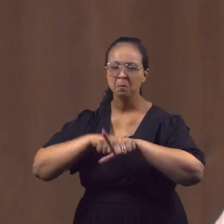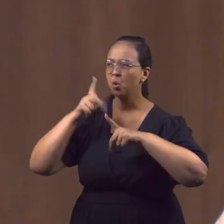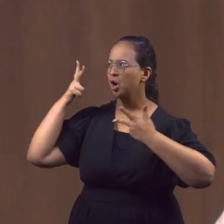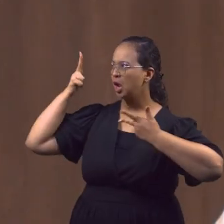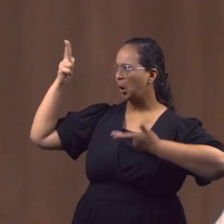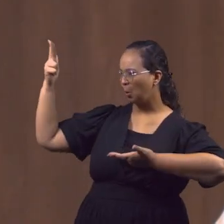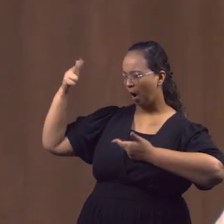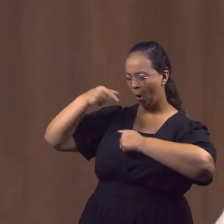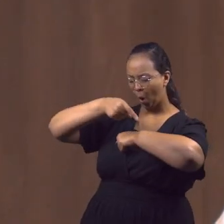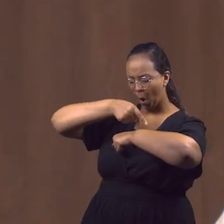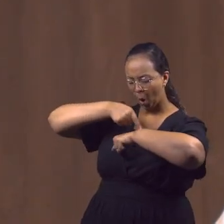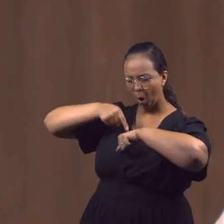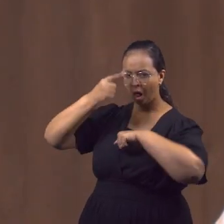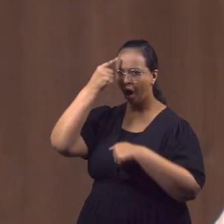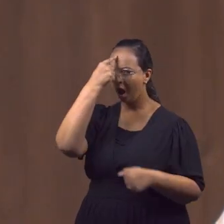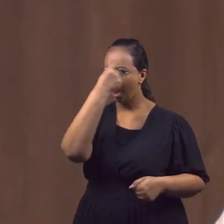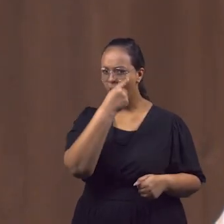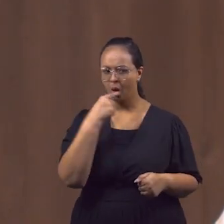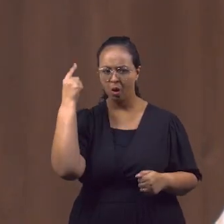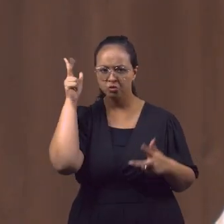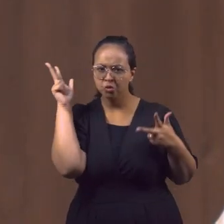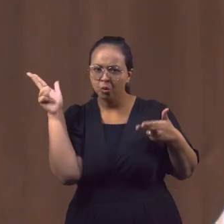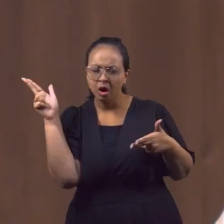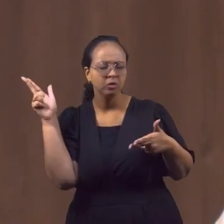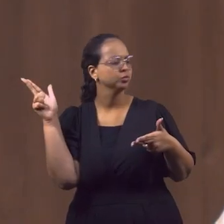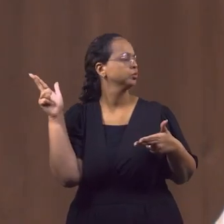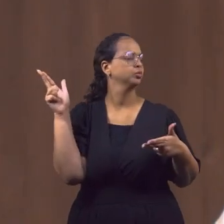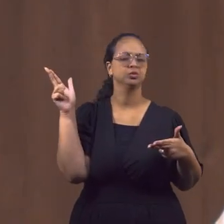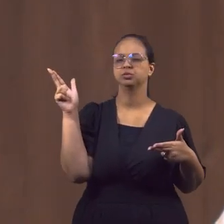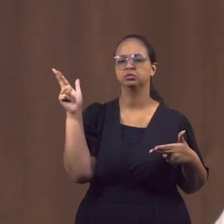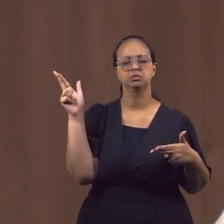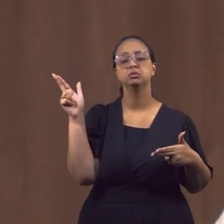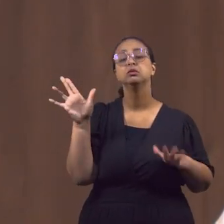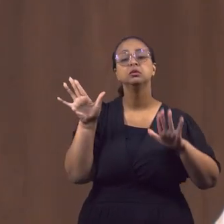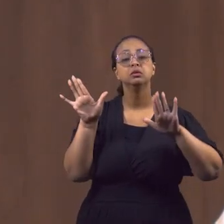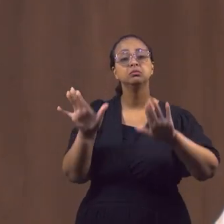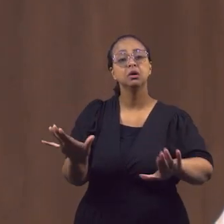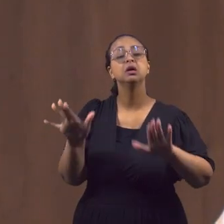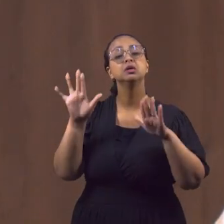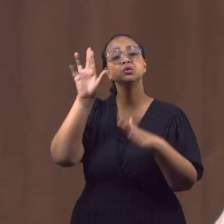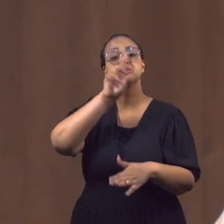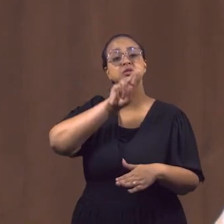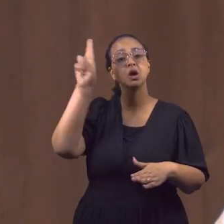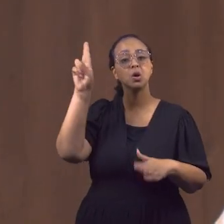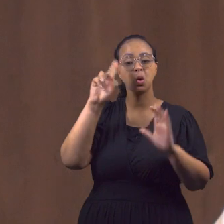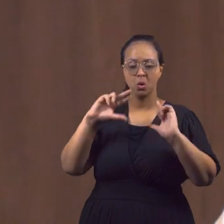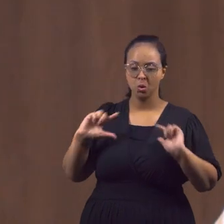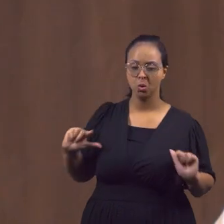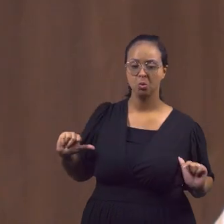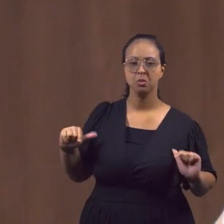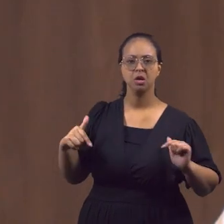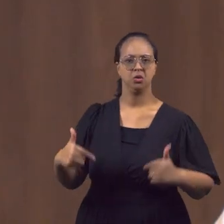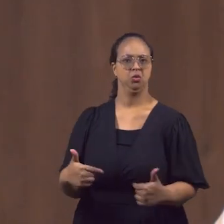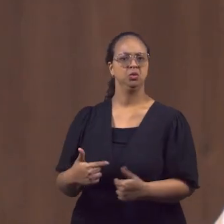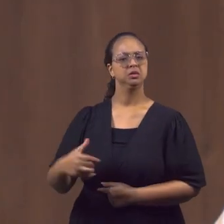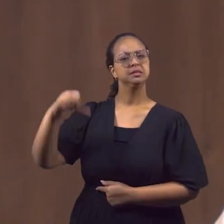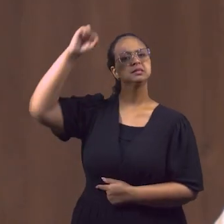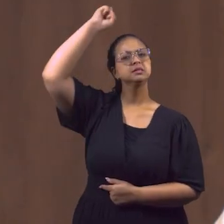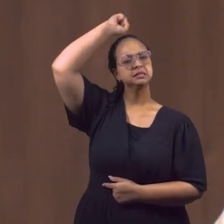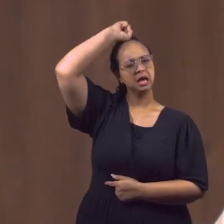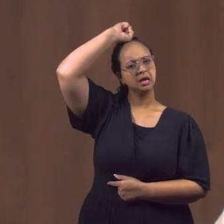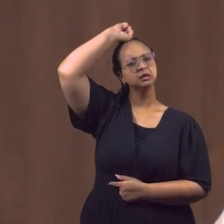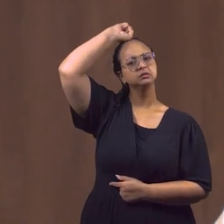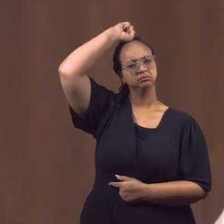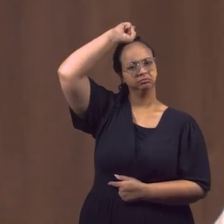1000 anos, e 1000 anos como um dia. Então Deus, ele quando operou na vida de